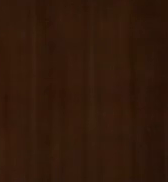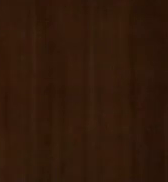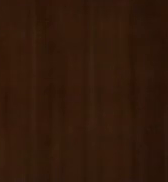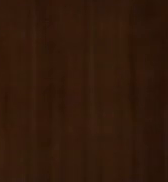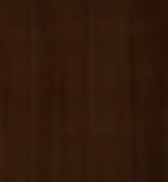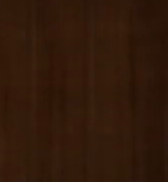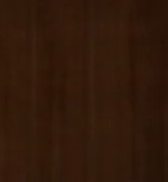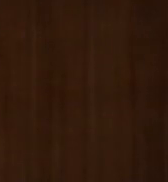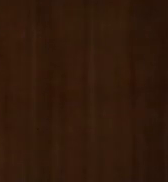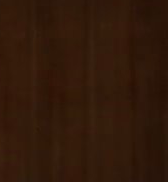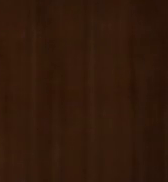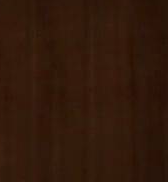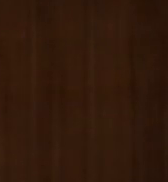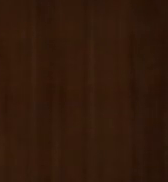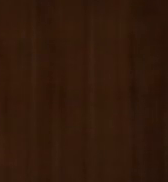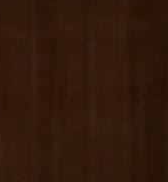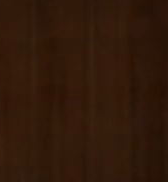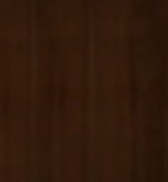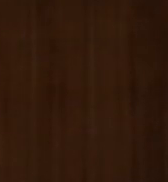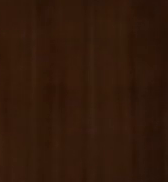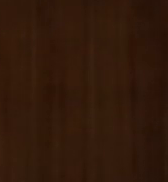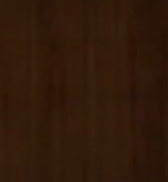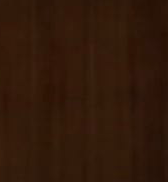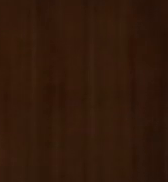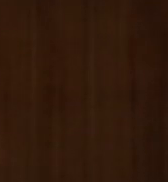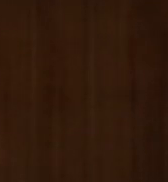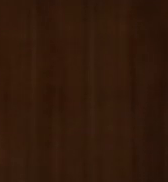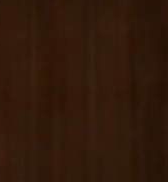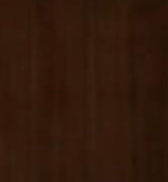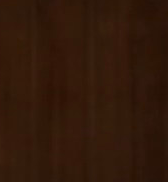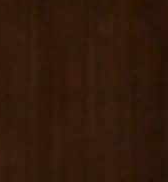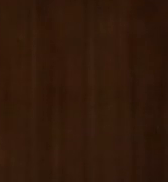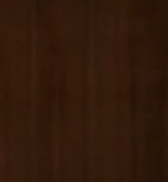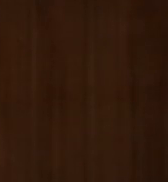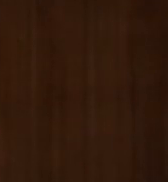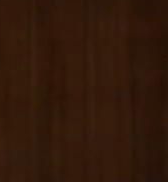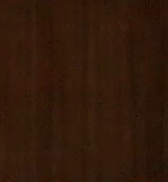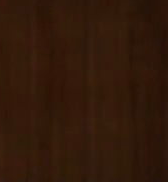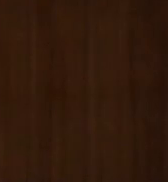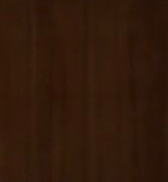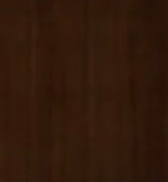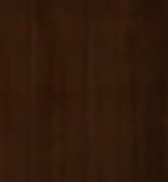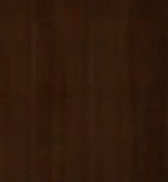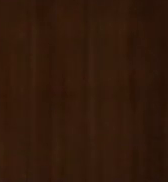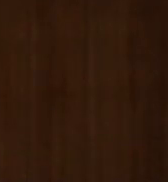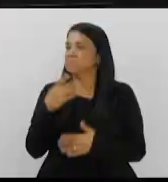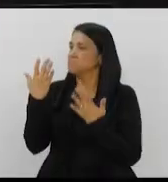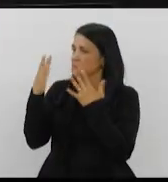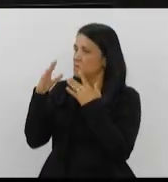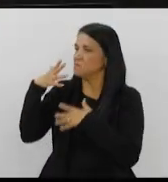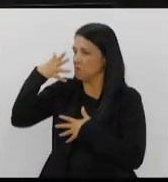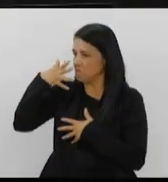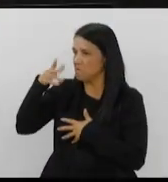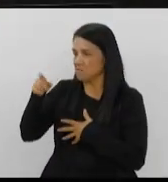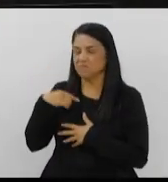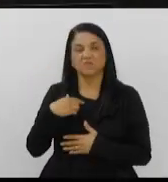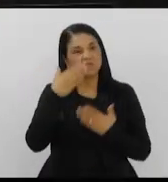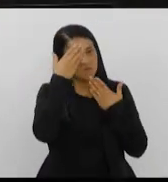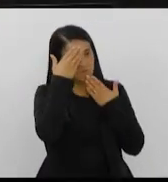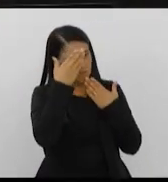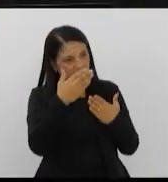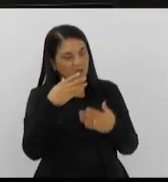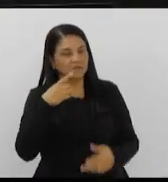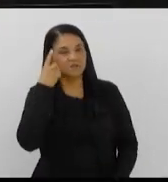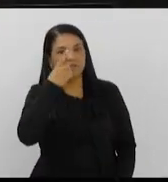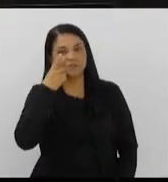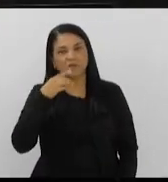leão brabo, mas aqui fora é um gatinho. A ingratidão do prefeitinho de Campos. Parabéns pela fala de Vossa Excelência. Obrigado, deputado